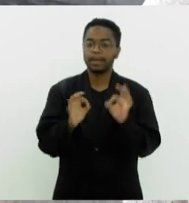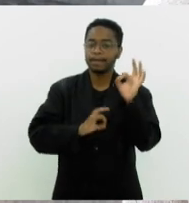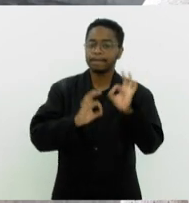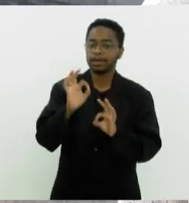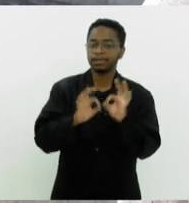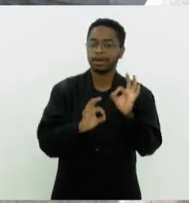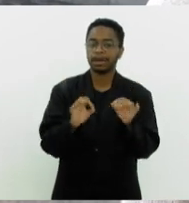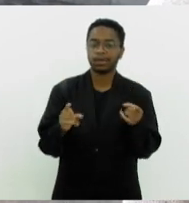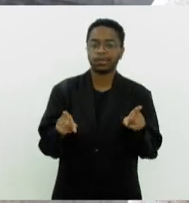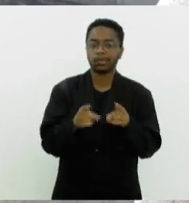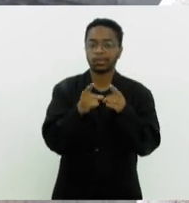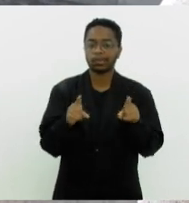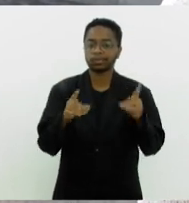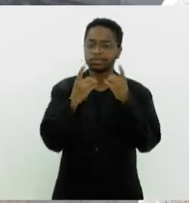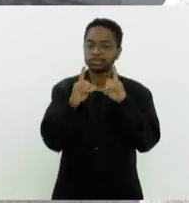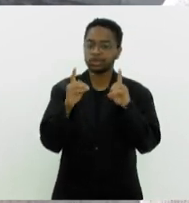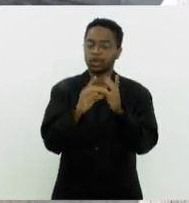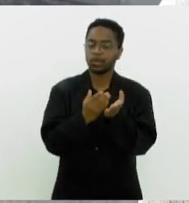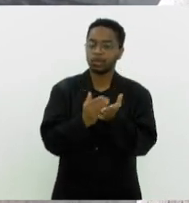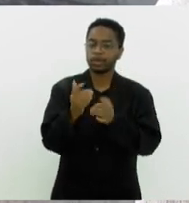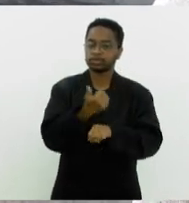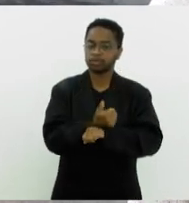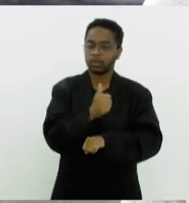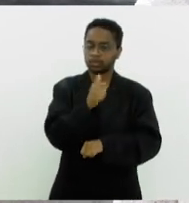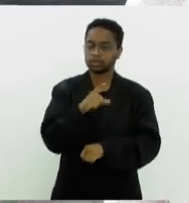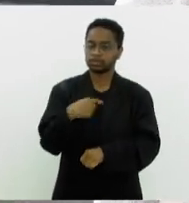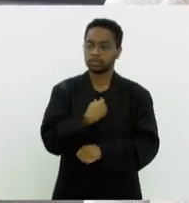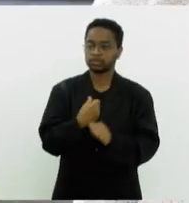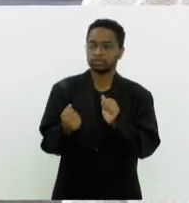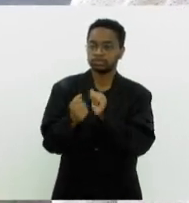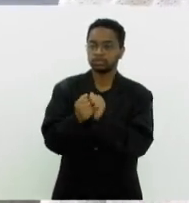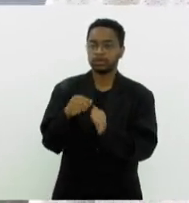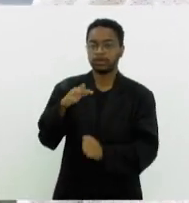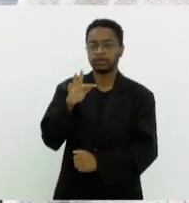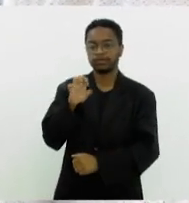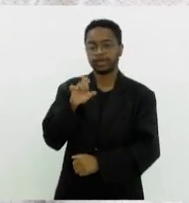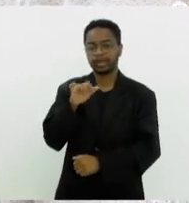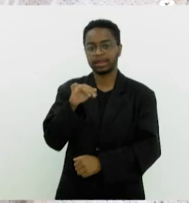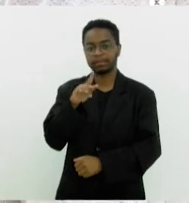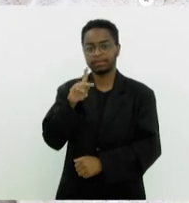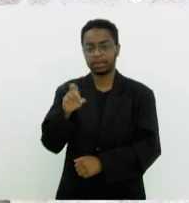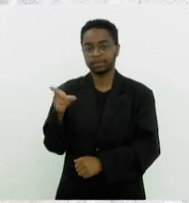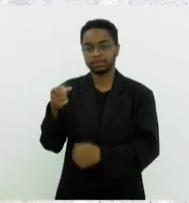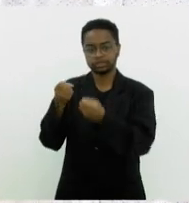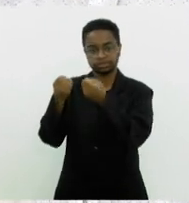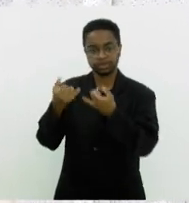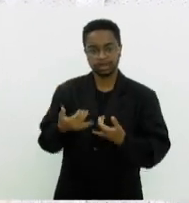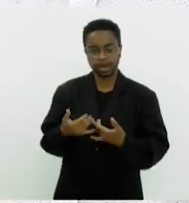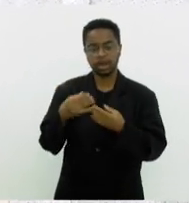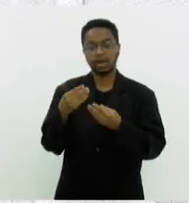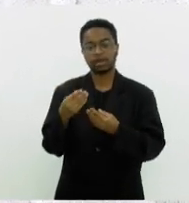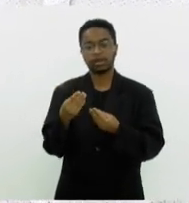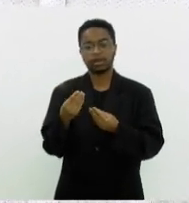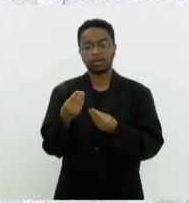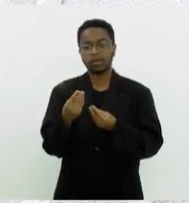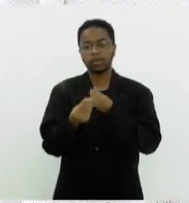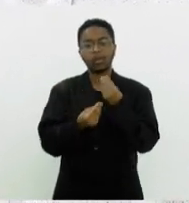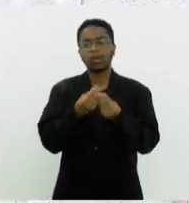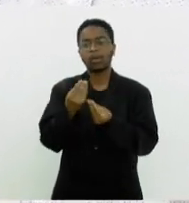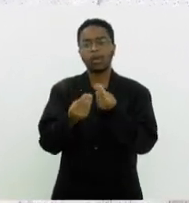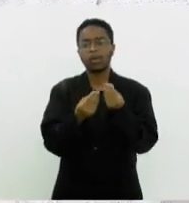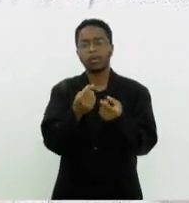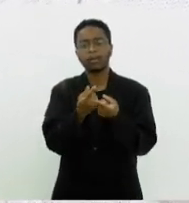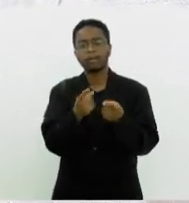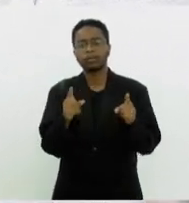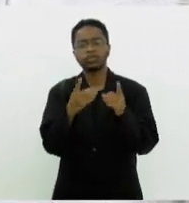para esse concerto didático que começa às 11 da manhã. Estamos ao lado do maestro Felipe Prazeres, que vai explicar para a gente. Maestro, o que seria esse